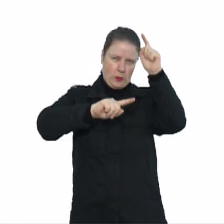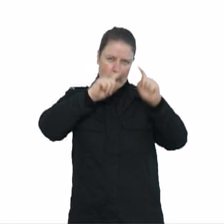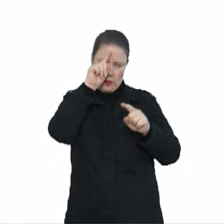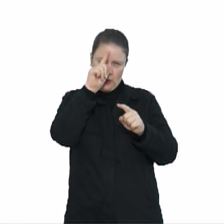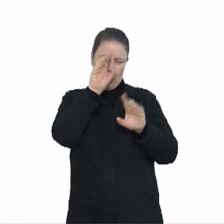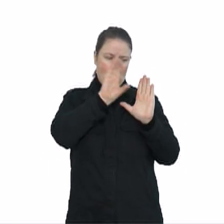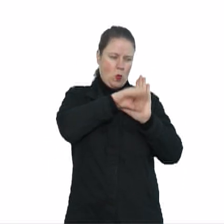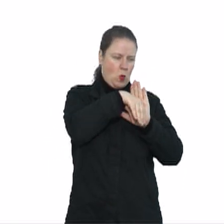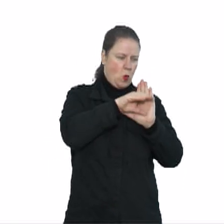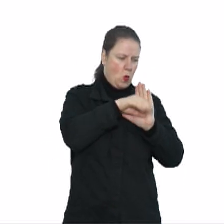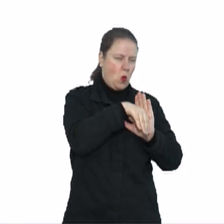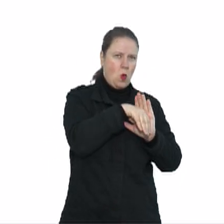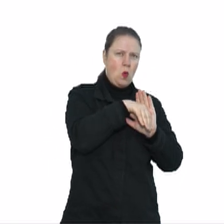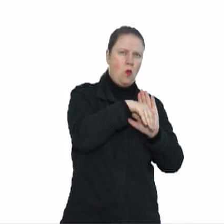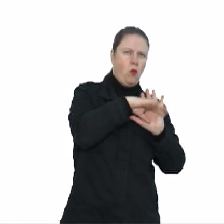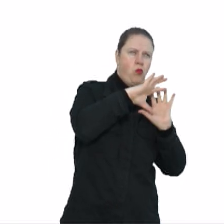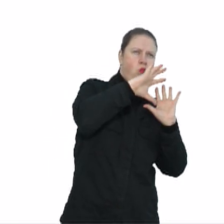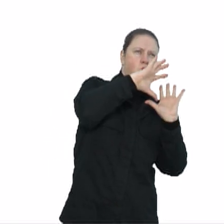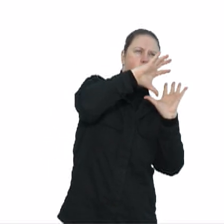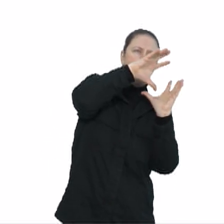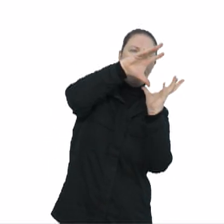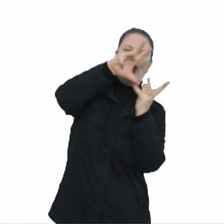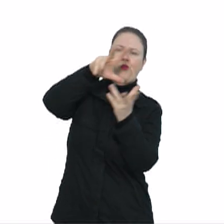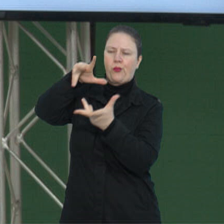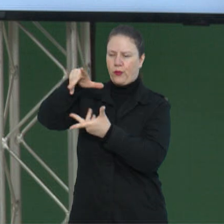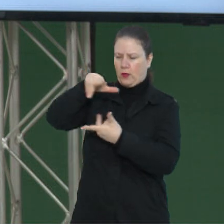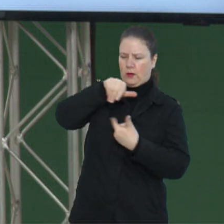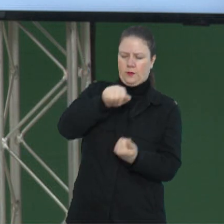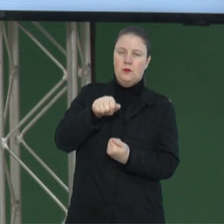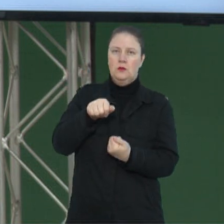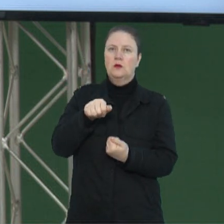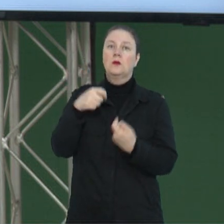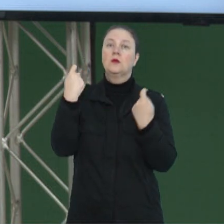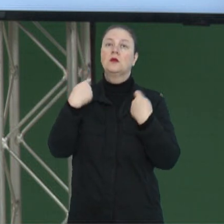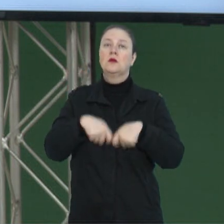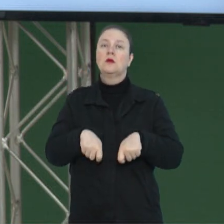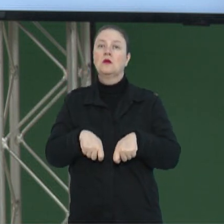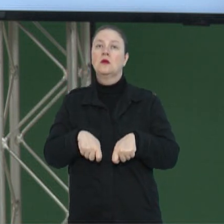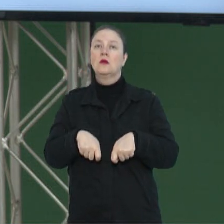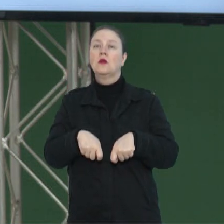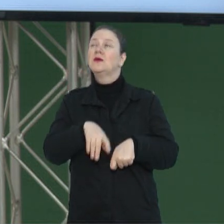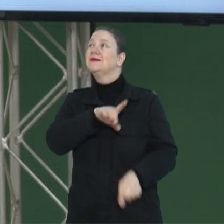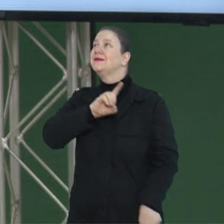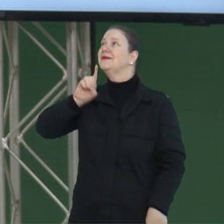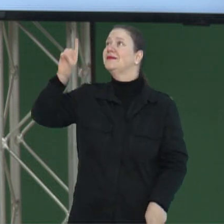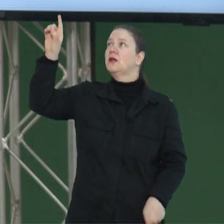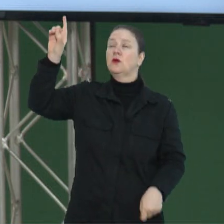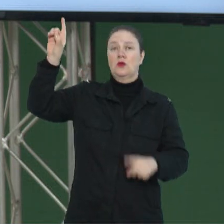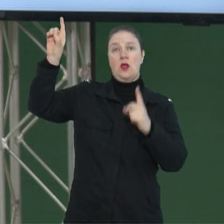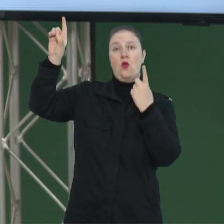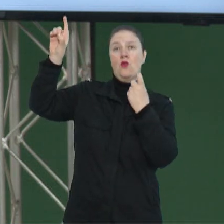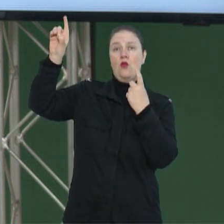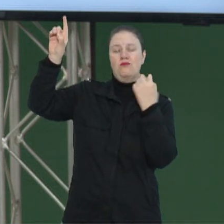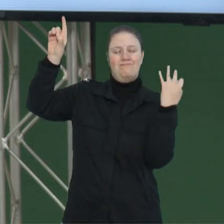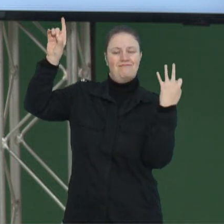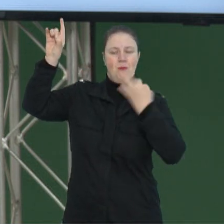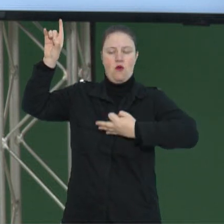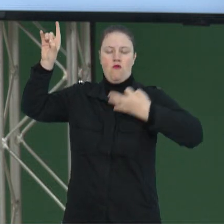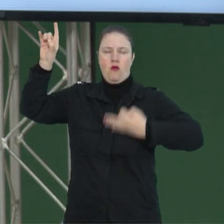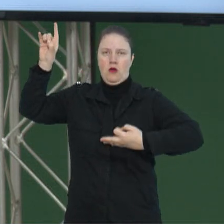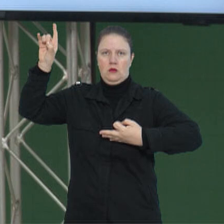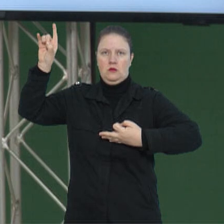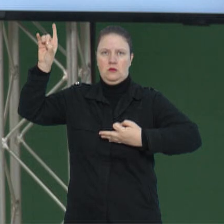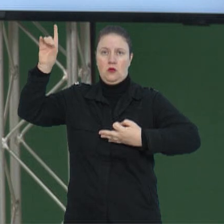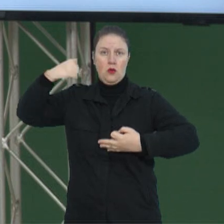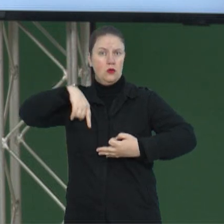universais apesar de sermos imperfeitos. Apesar de a gente ser imperfeito, né, e só Deus ser a perfeição de fato, a gente consegue chegar em verdades